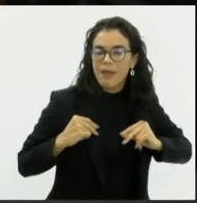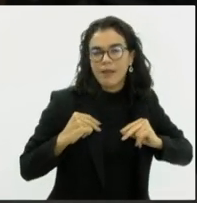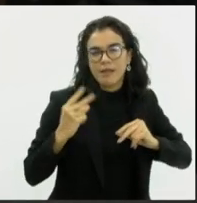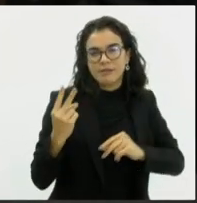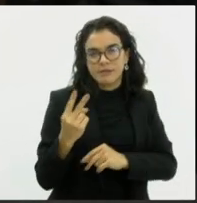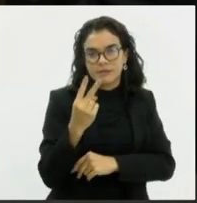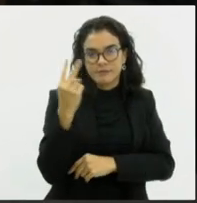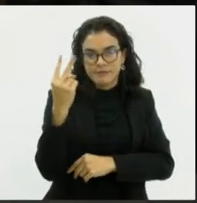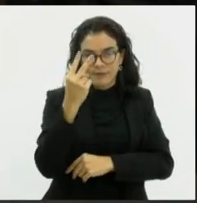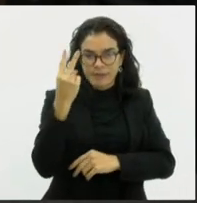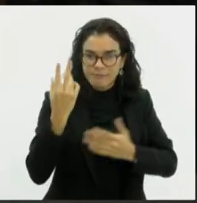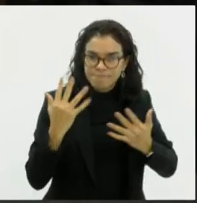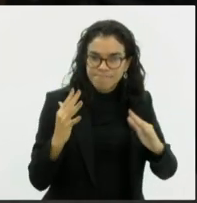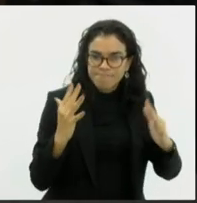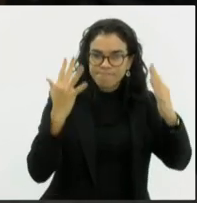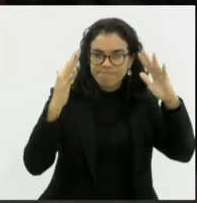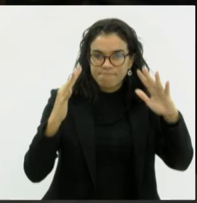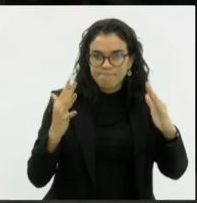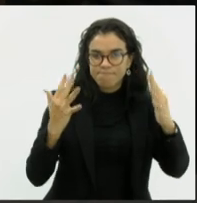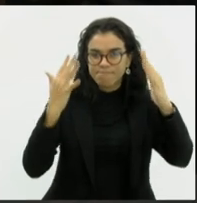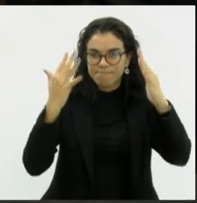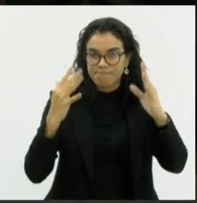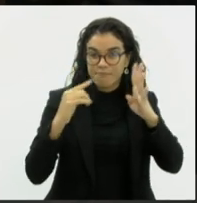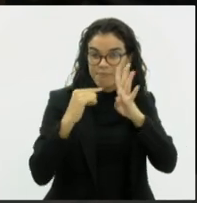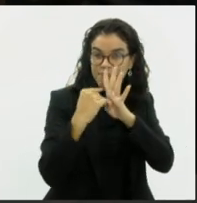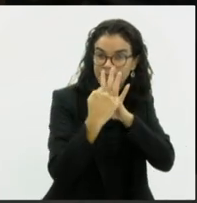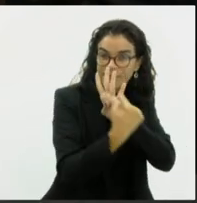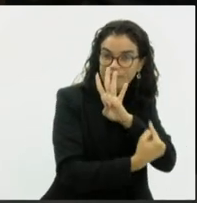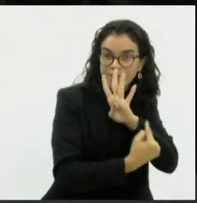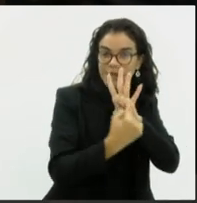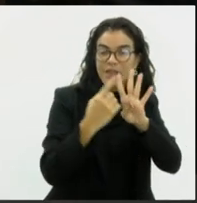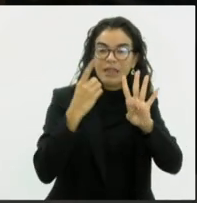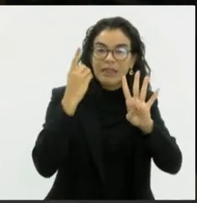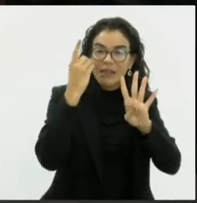reconhecidas e celebradas, minhas nobres deputadas.